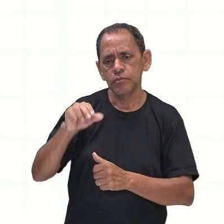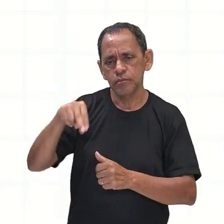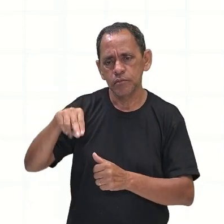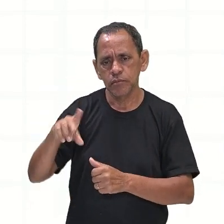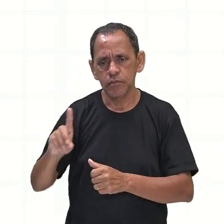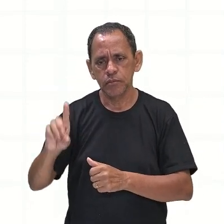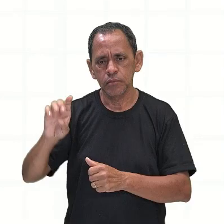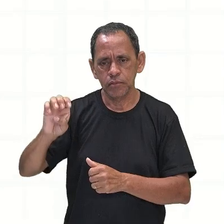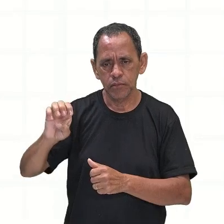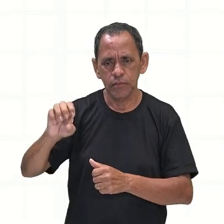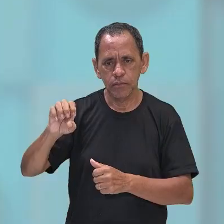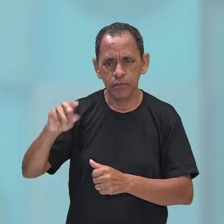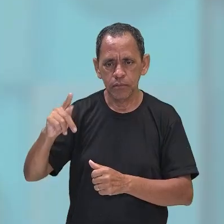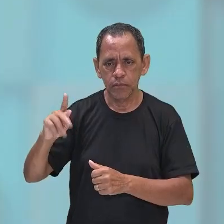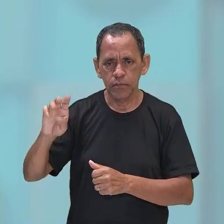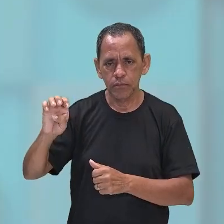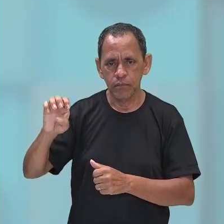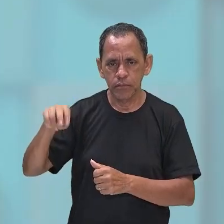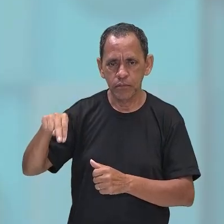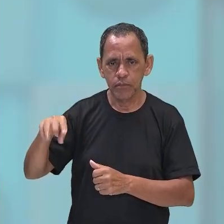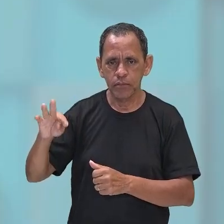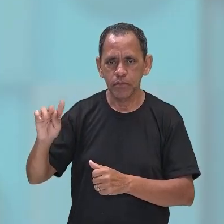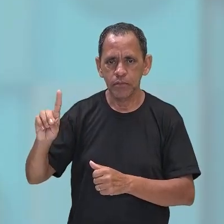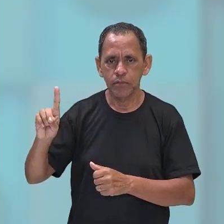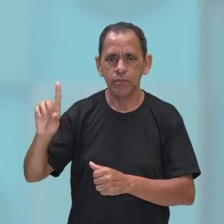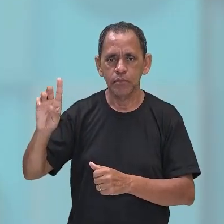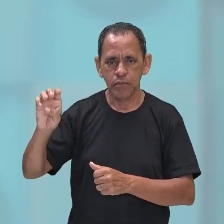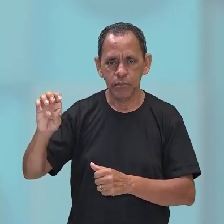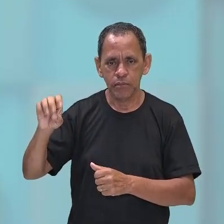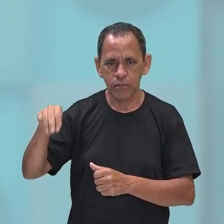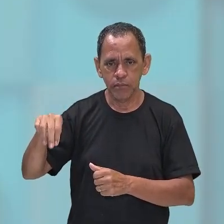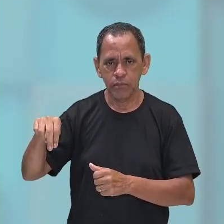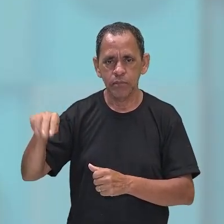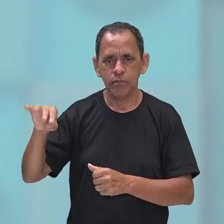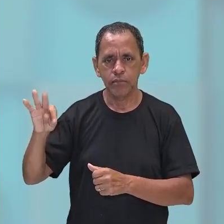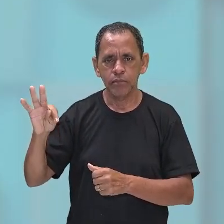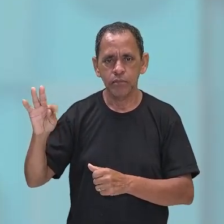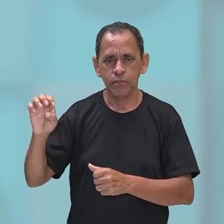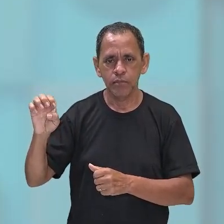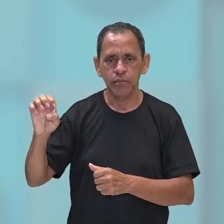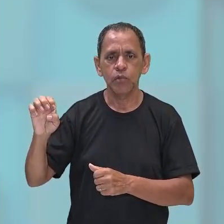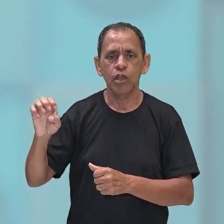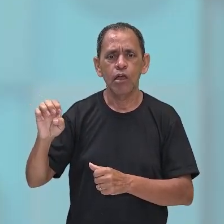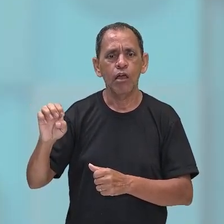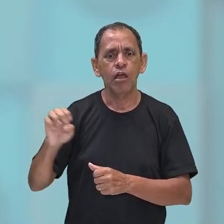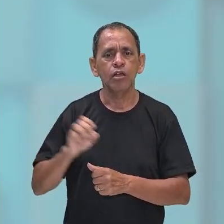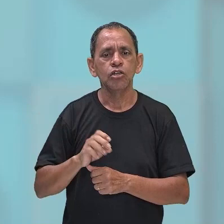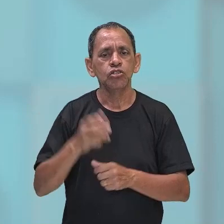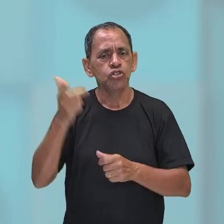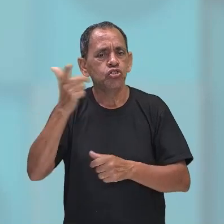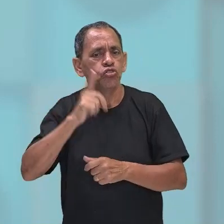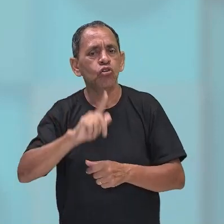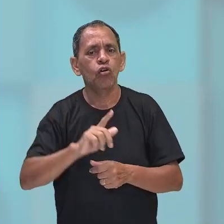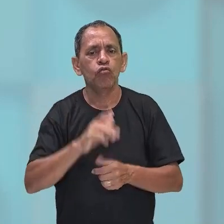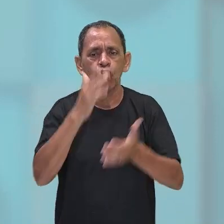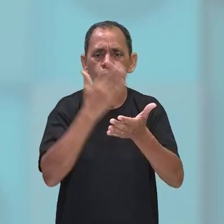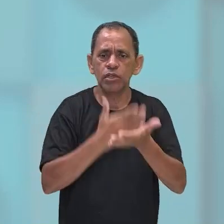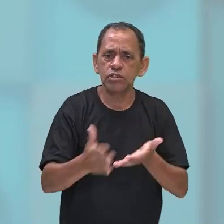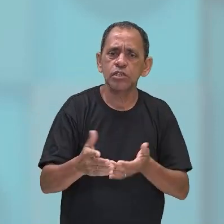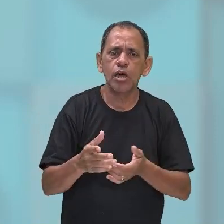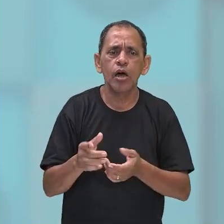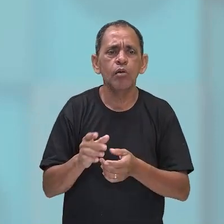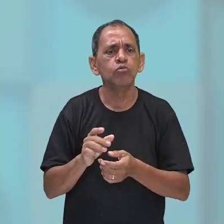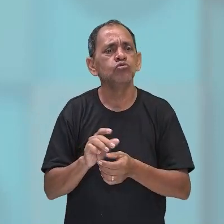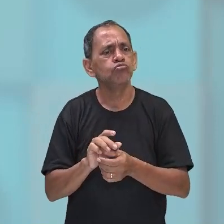Certo? Compreendido? Recapitulando aí o que nós vimos durante a nossa aula, então, começamos aí verificando que é